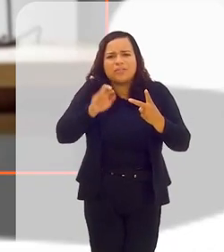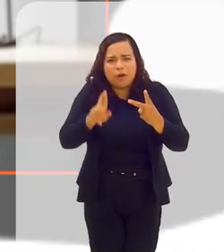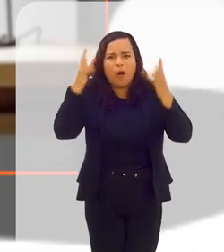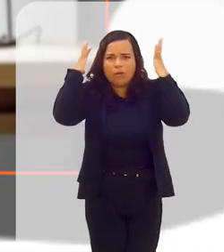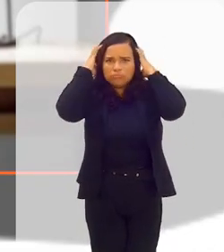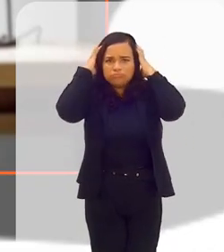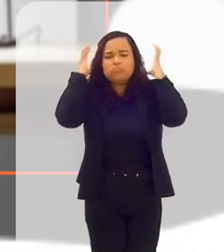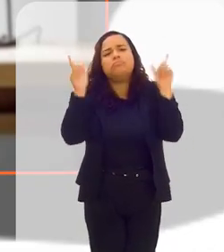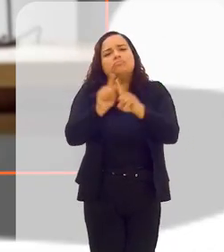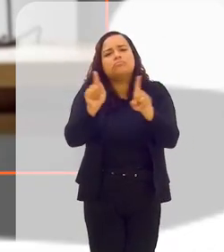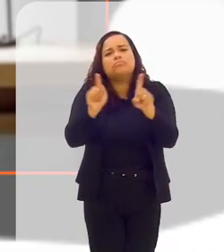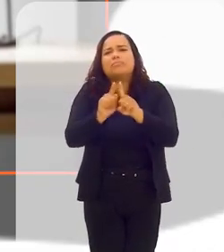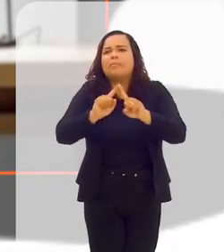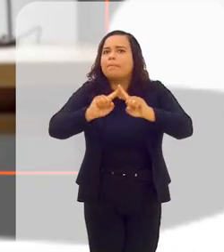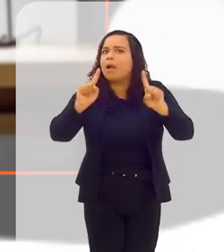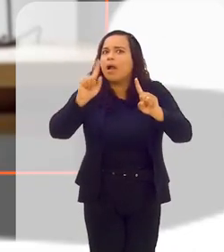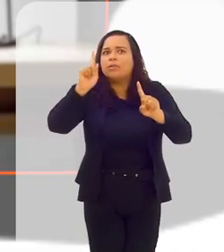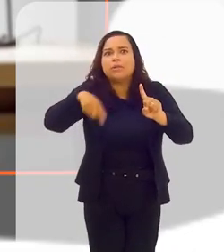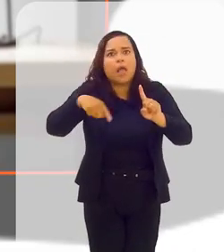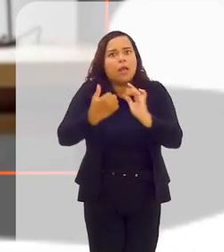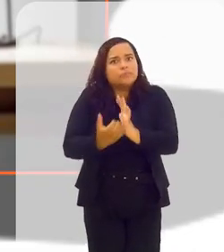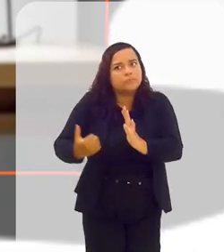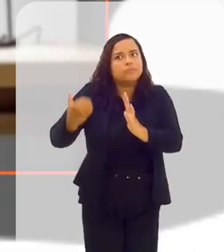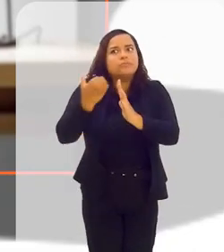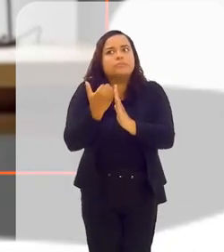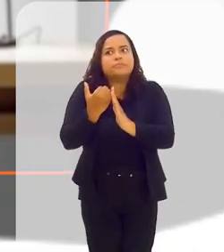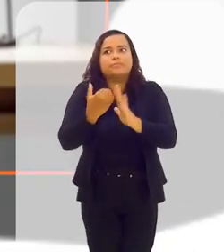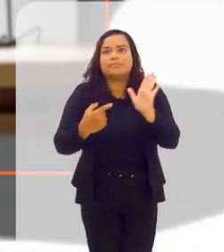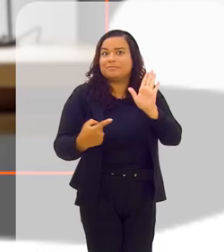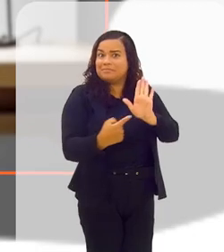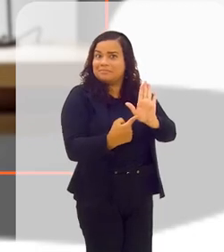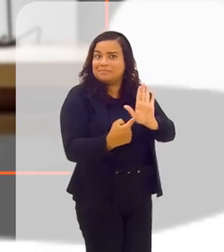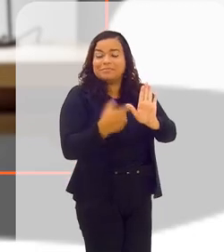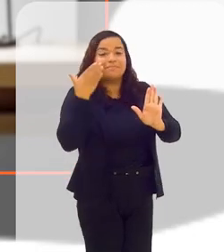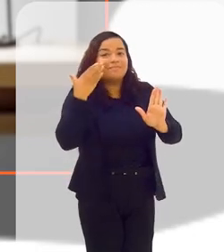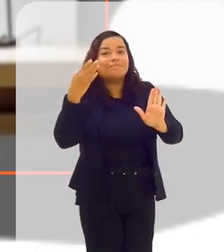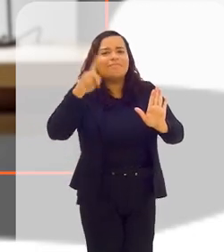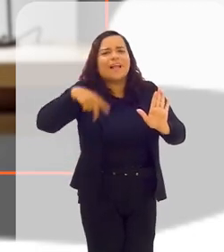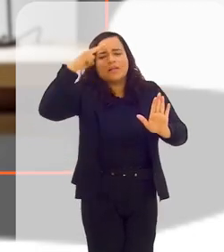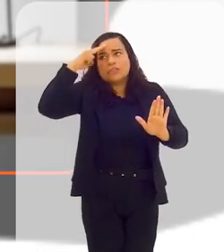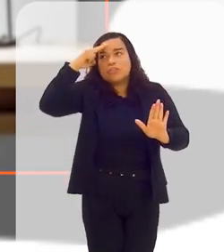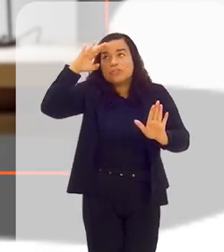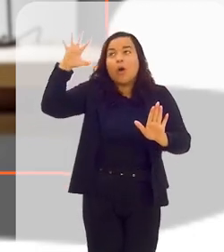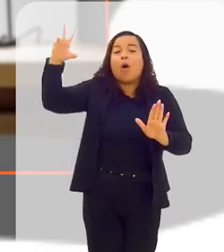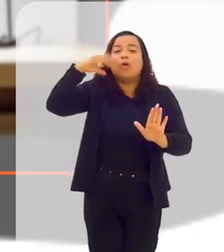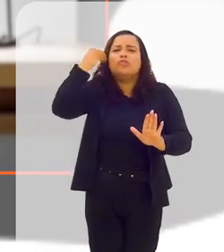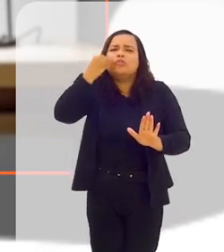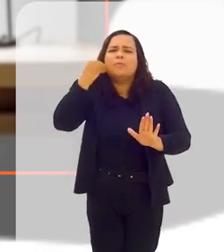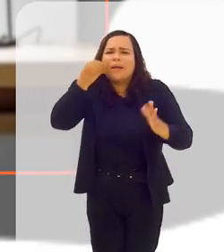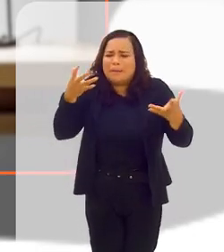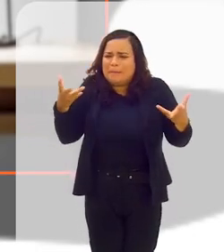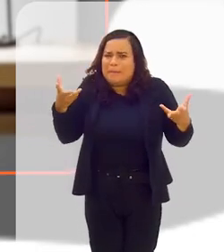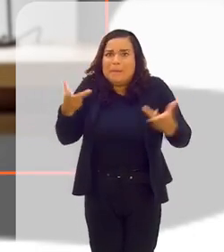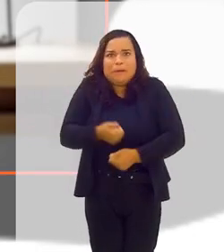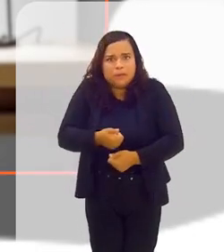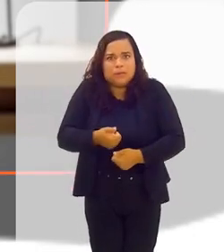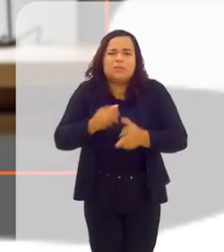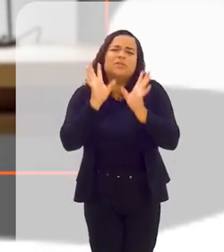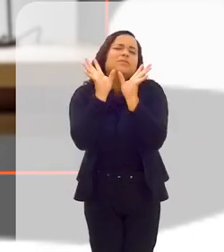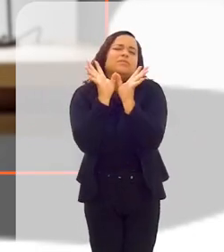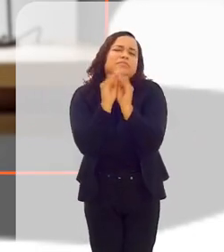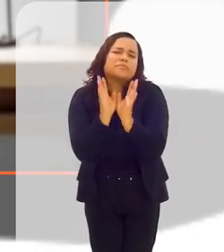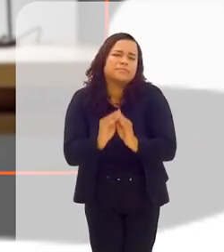eles representam muito mais do que isso. Eles são o topo da cadeia de um sonho gigante, de uma imensa experiência. Em